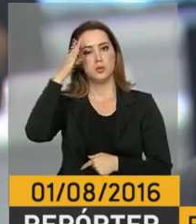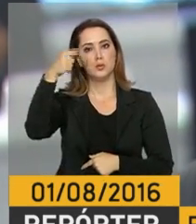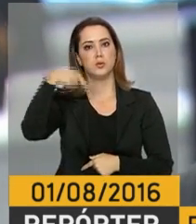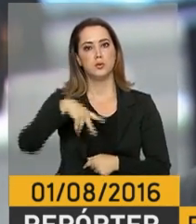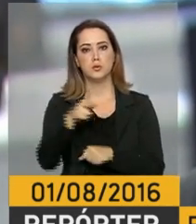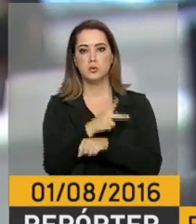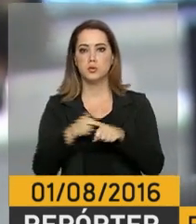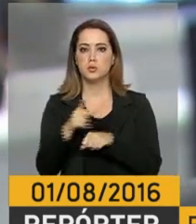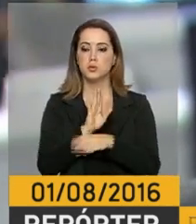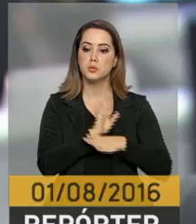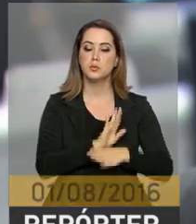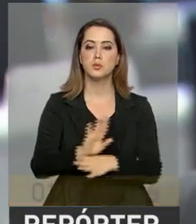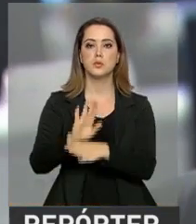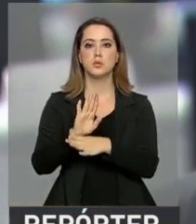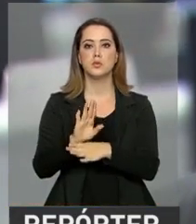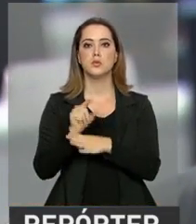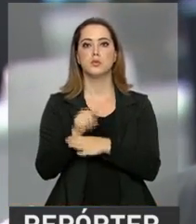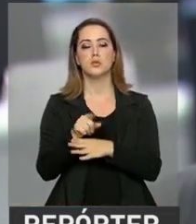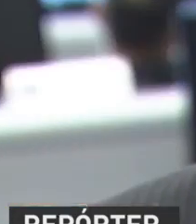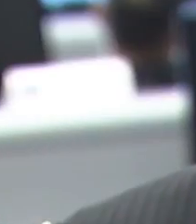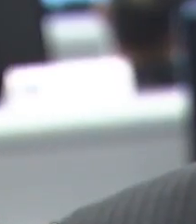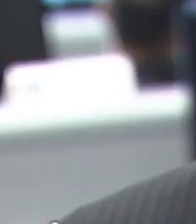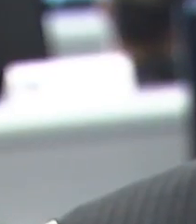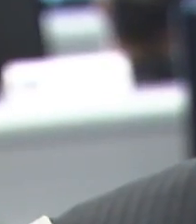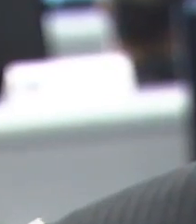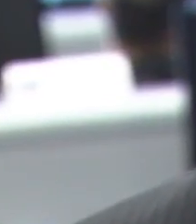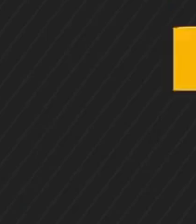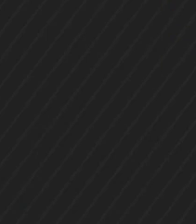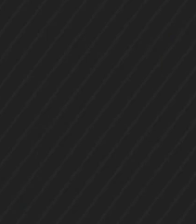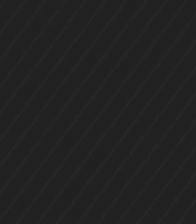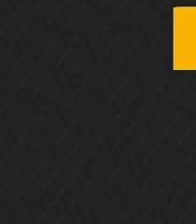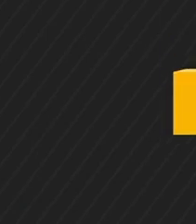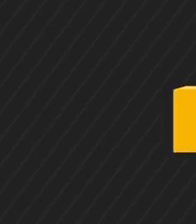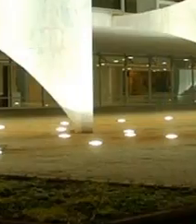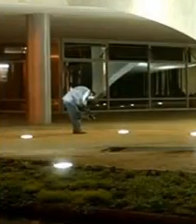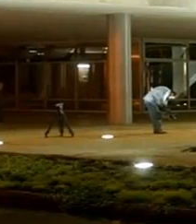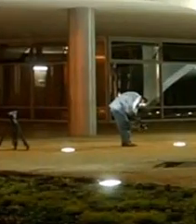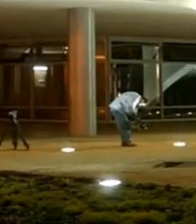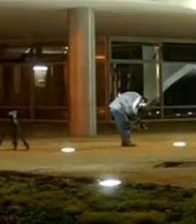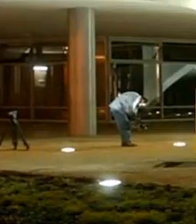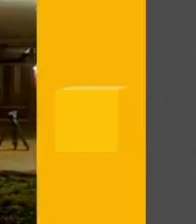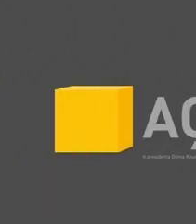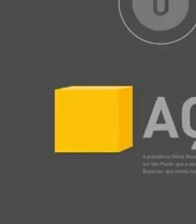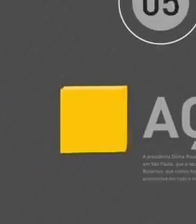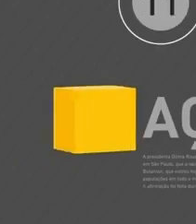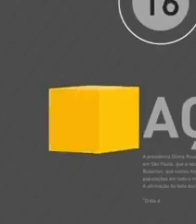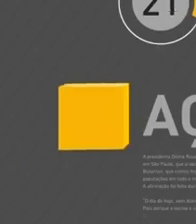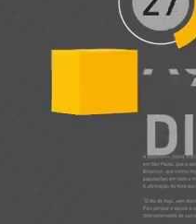para auxiliar na execução de algumas medidas.